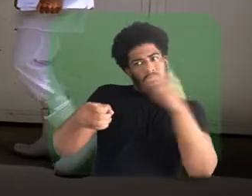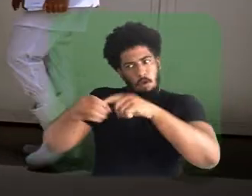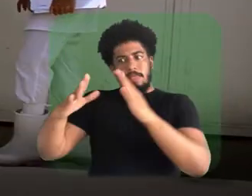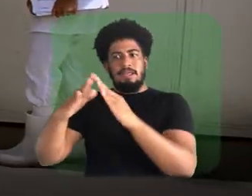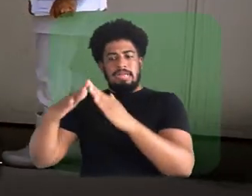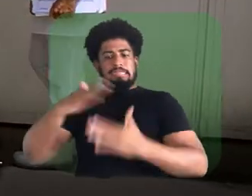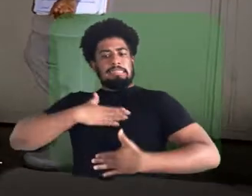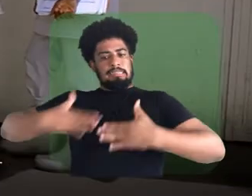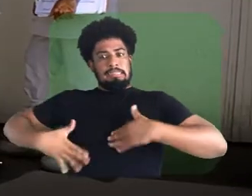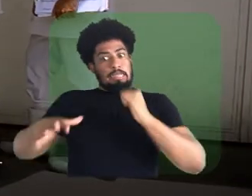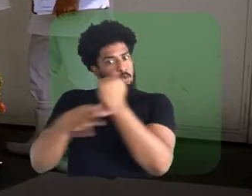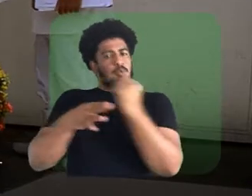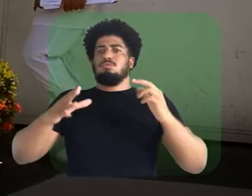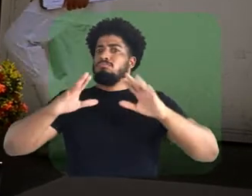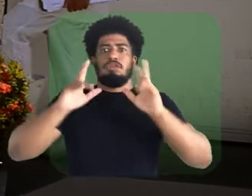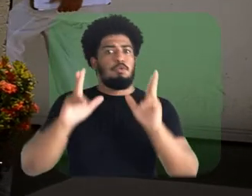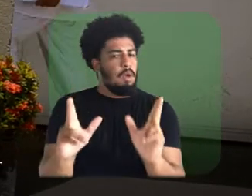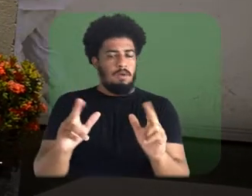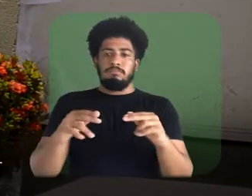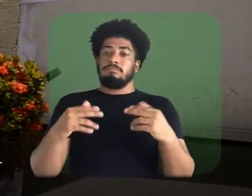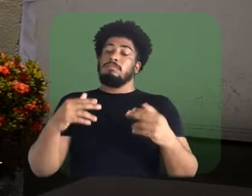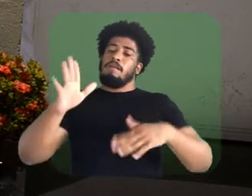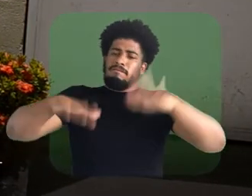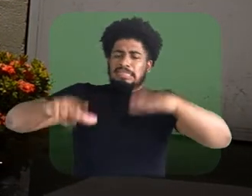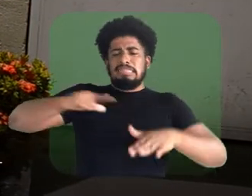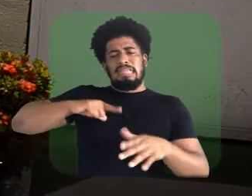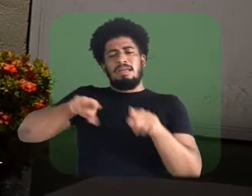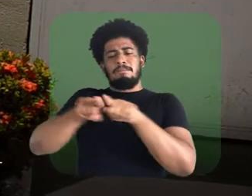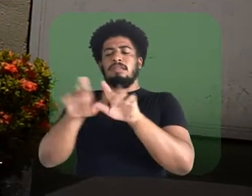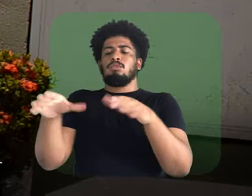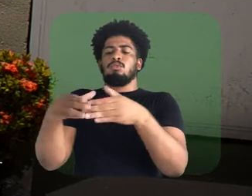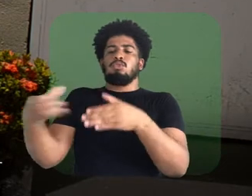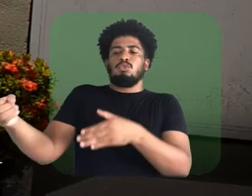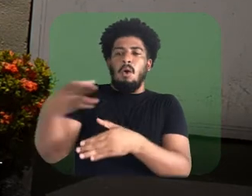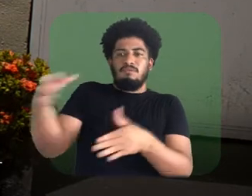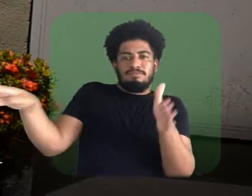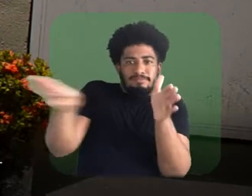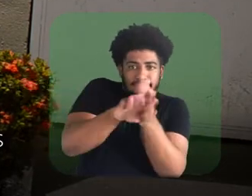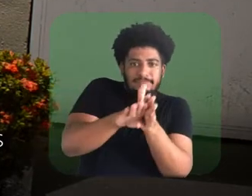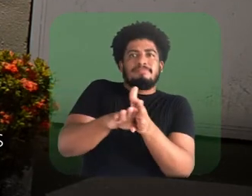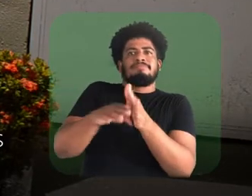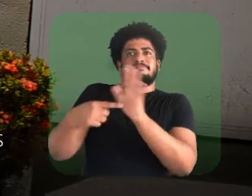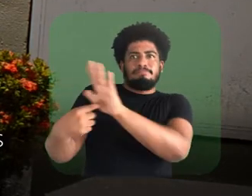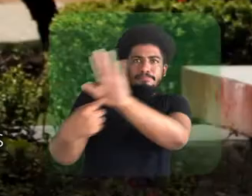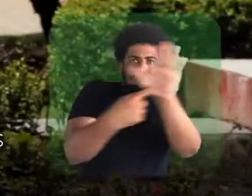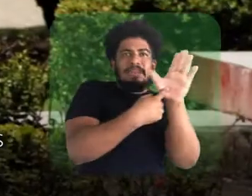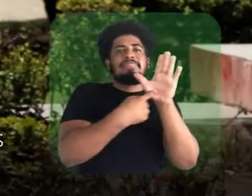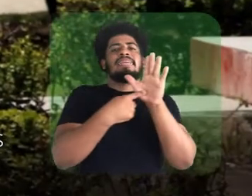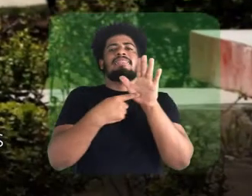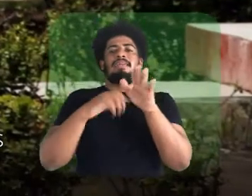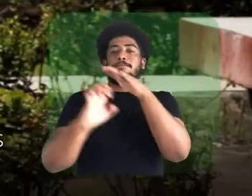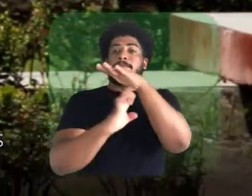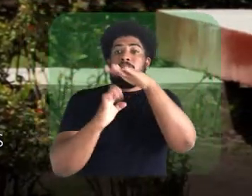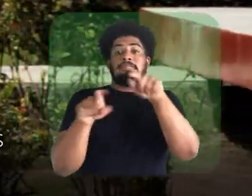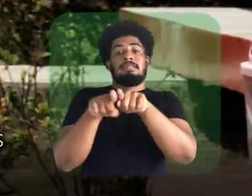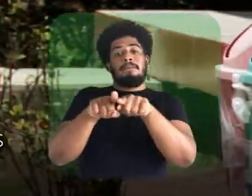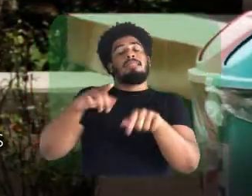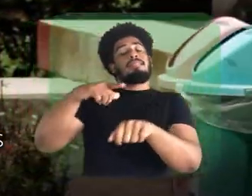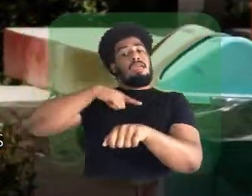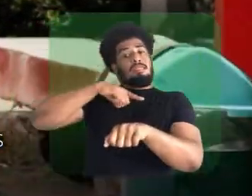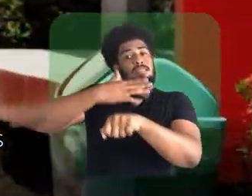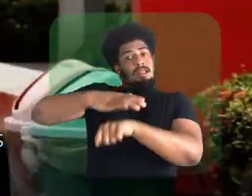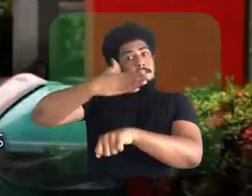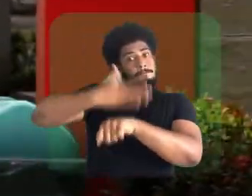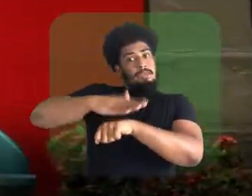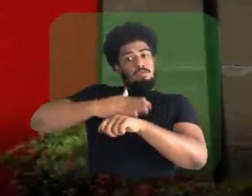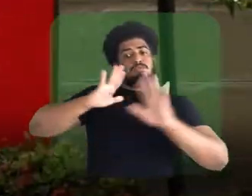nisso. Então, tem dias que eu tenho integração de novos colaboradores para apresentar a empresa, tem treinamentos específicos